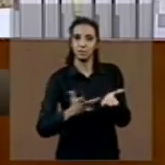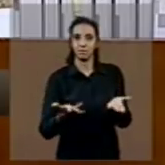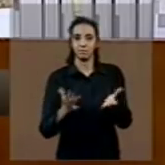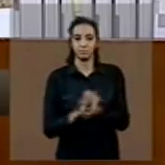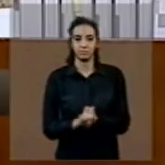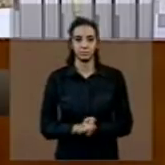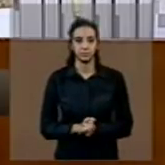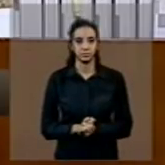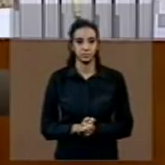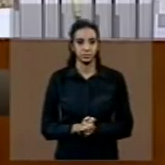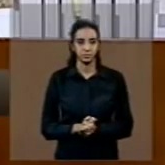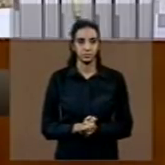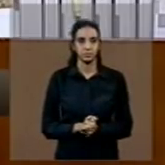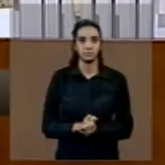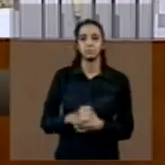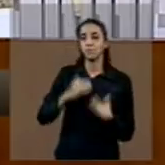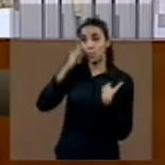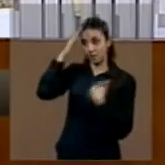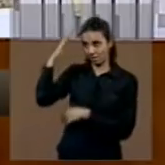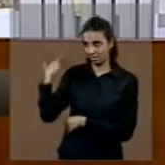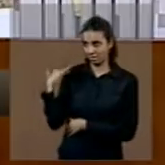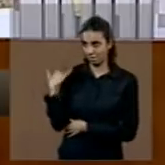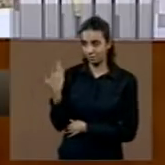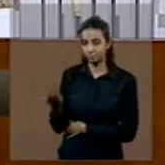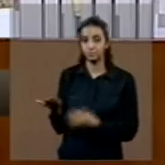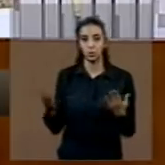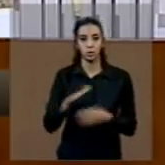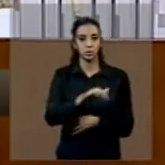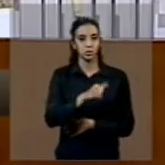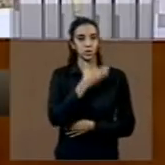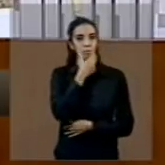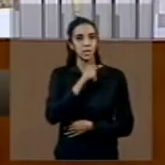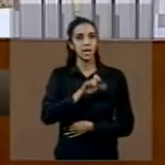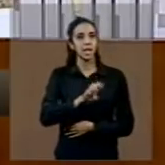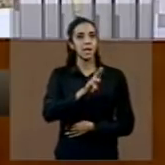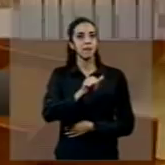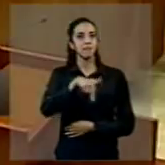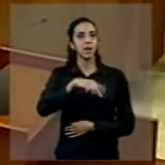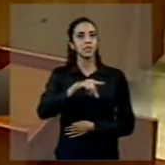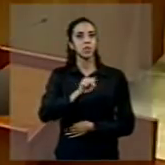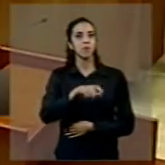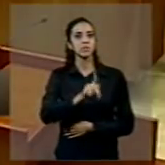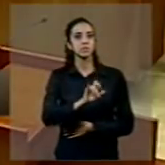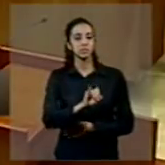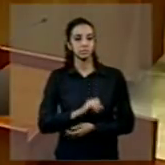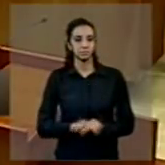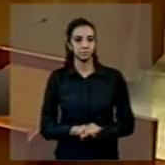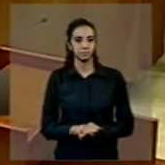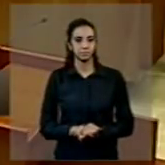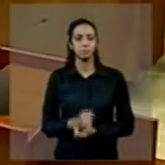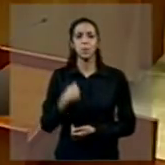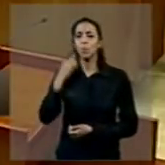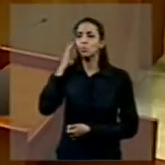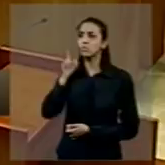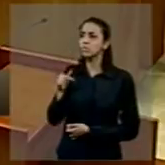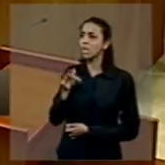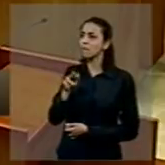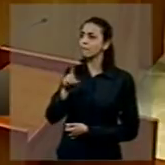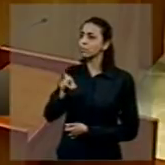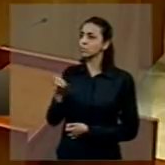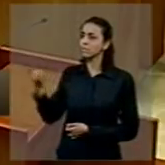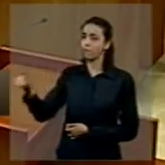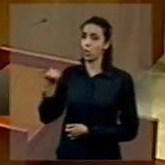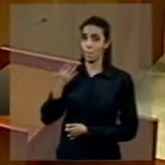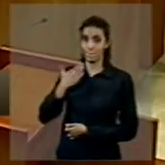ministra Carmen Lúcia. E passo agora a palavra ao ministro Ricardo Lewandowski para o seu voto. Pois não, eu não sei se o ministro Fux se dirigiu a